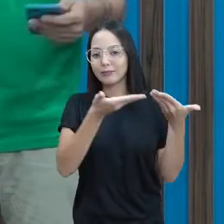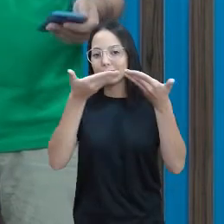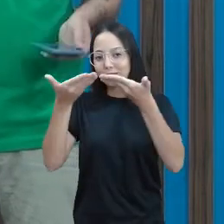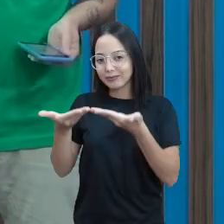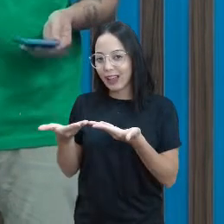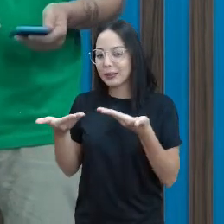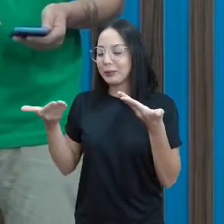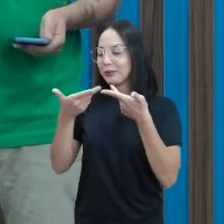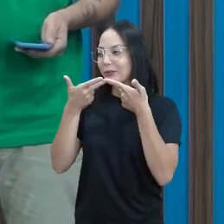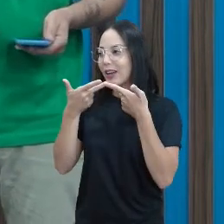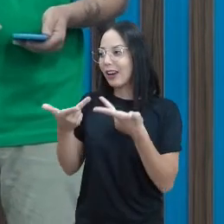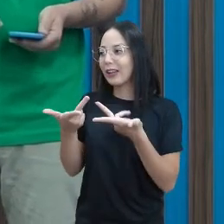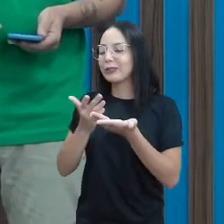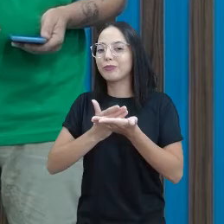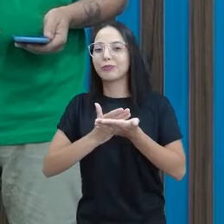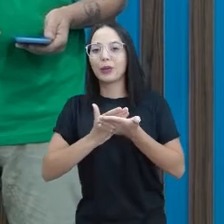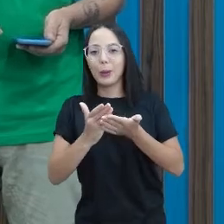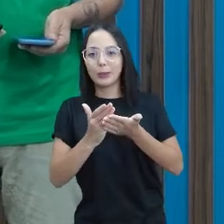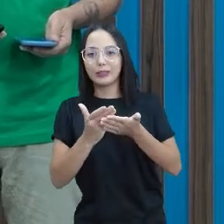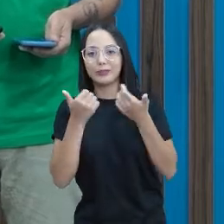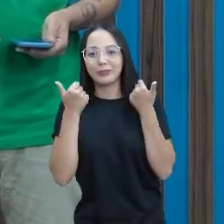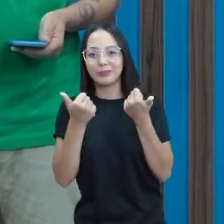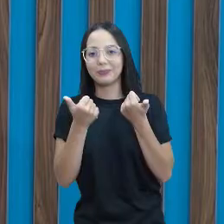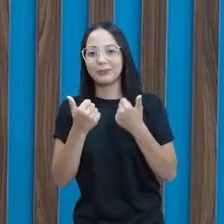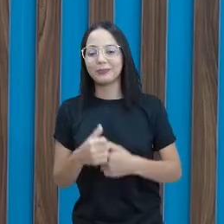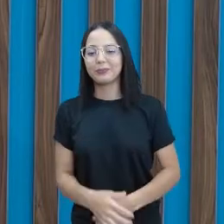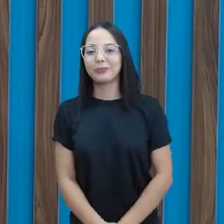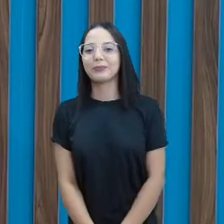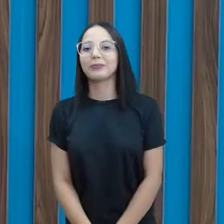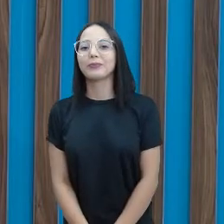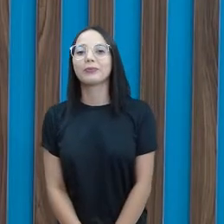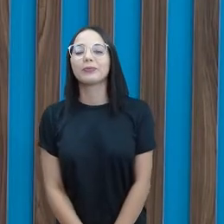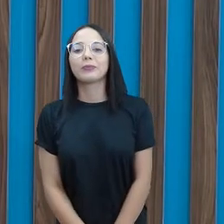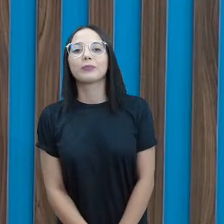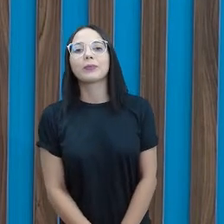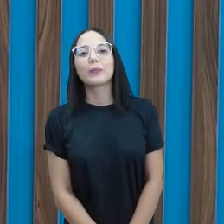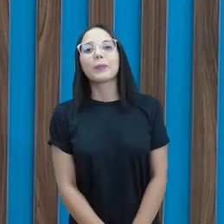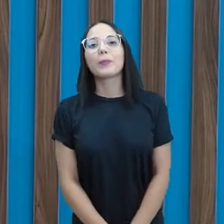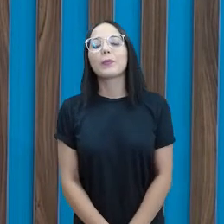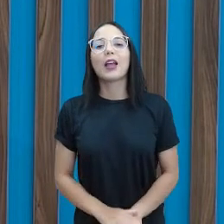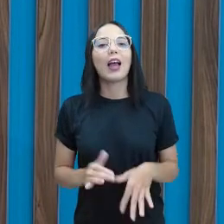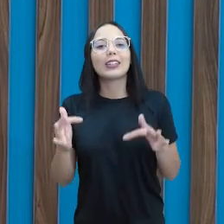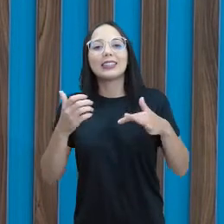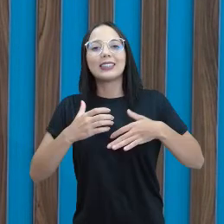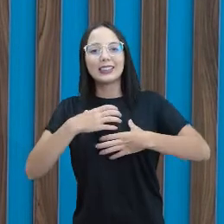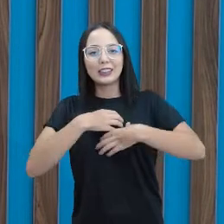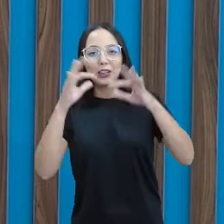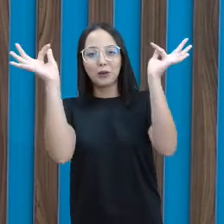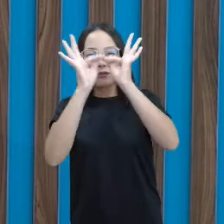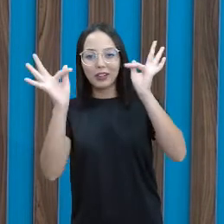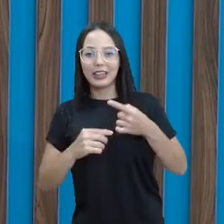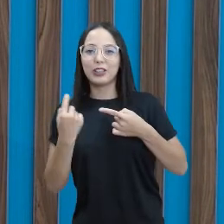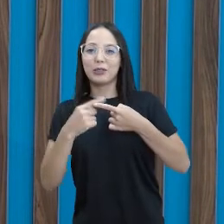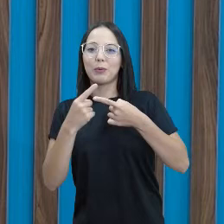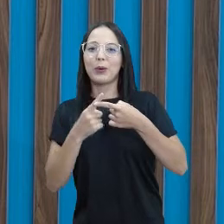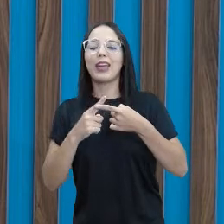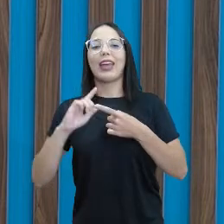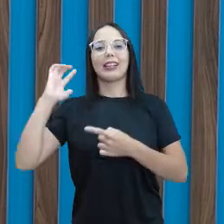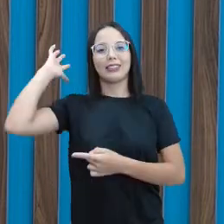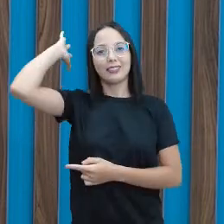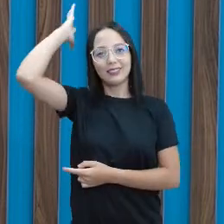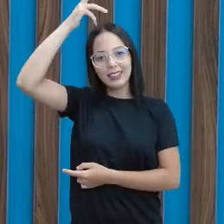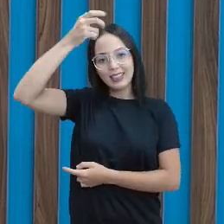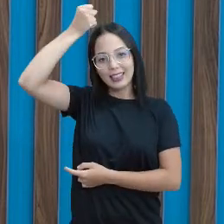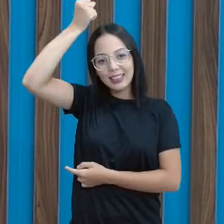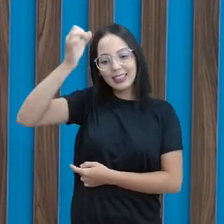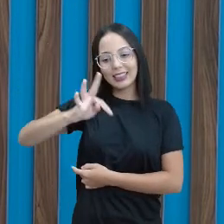ela dar as considerações iniciais da aula. Vai lá, Briane. Bom, gente, estou bem feliz do retorno de Tiago, não é verdade? A gente estava aqui